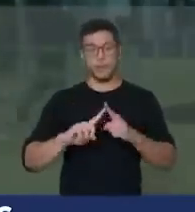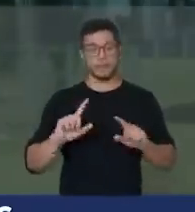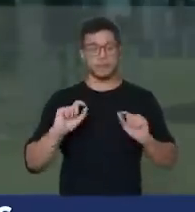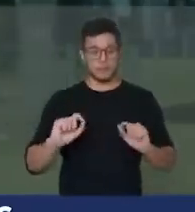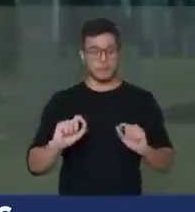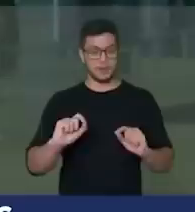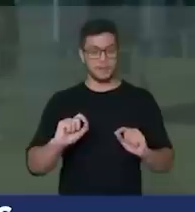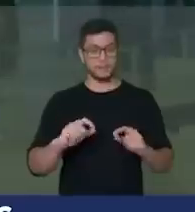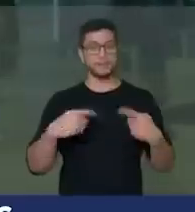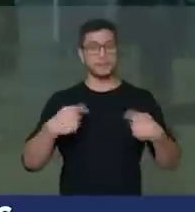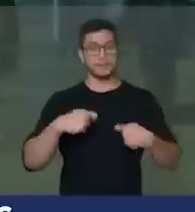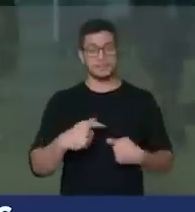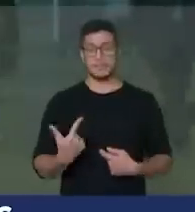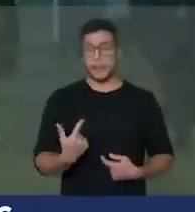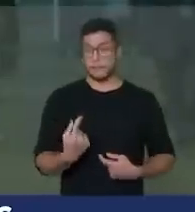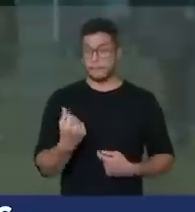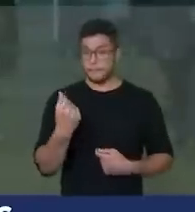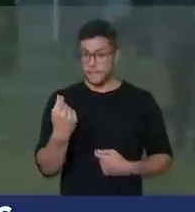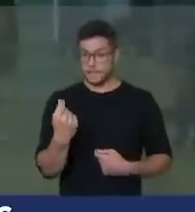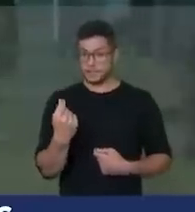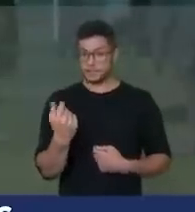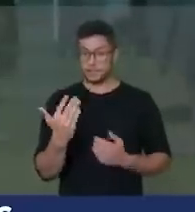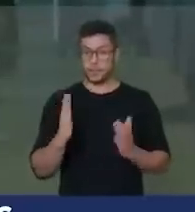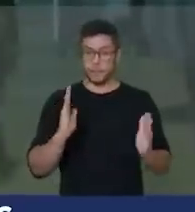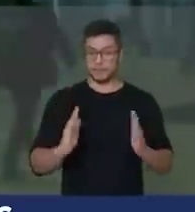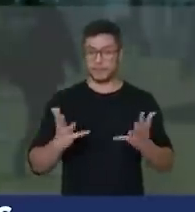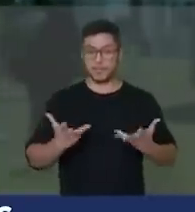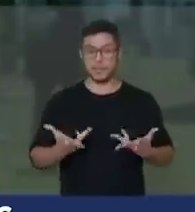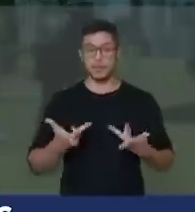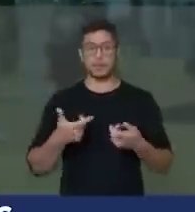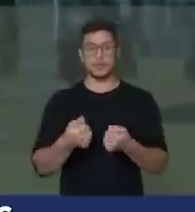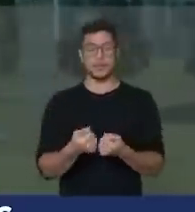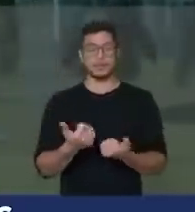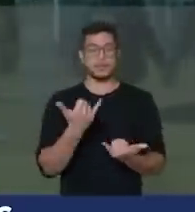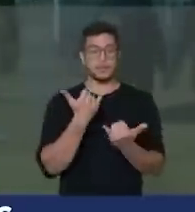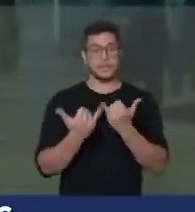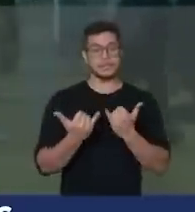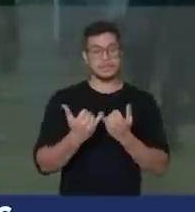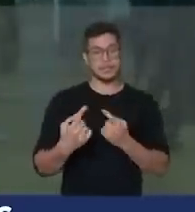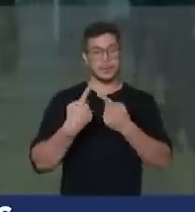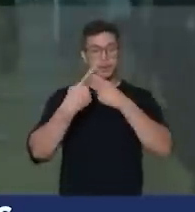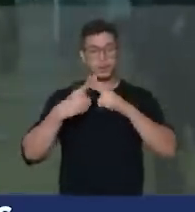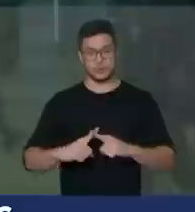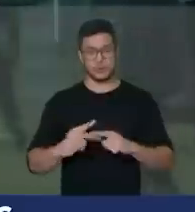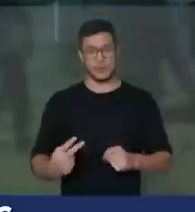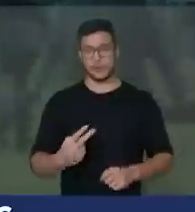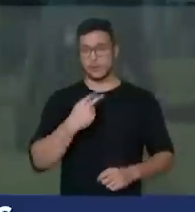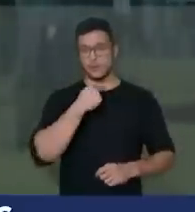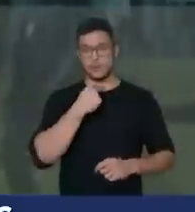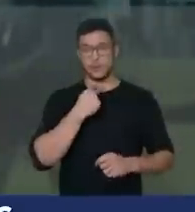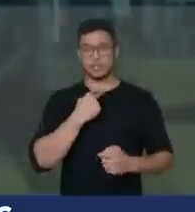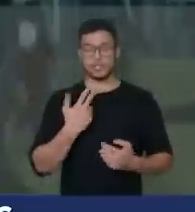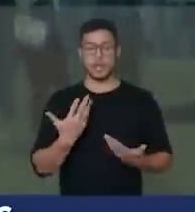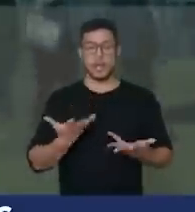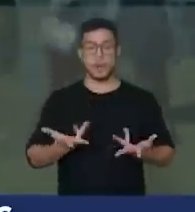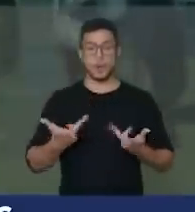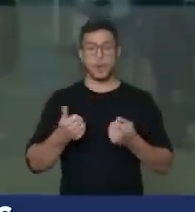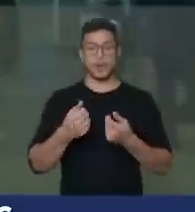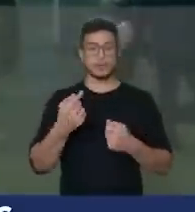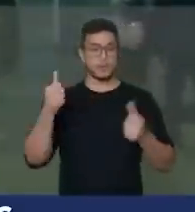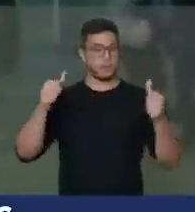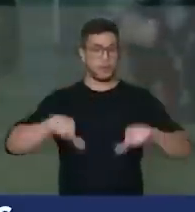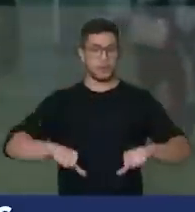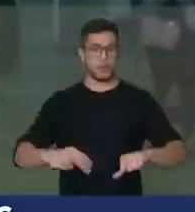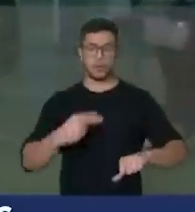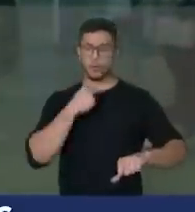e de qualidade semelhantes aos seus concorrentes. Não pode ser maior o preço e nem pior a qualidade. É por isso que esse projeto, ele é